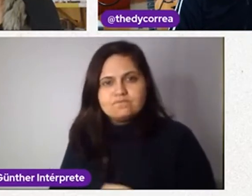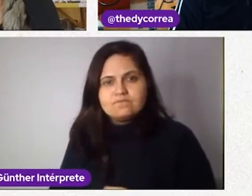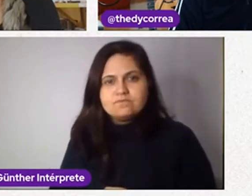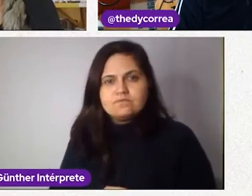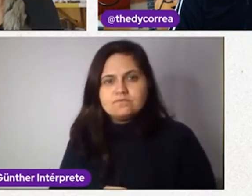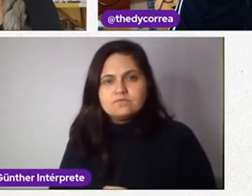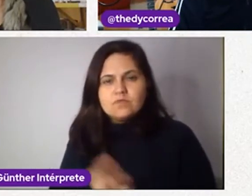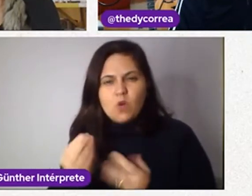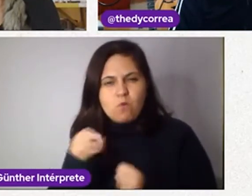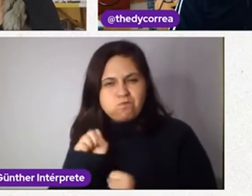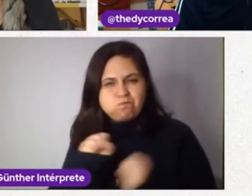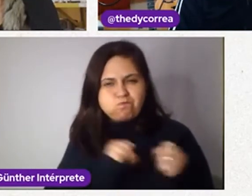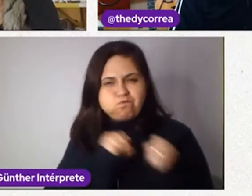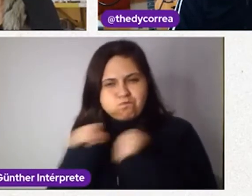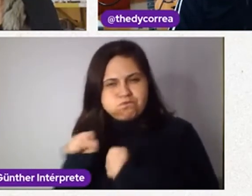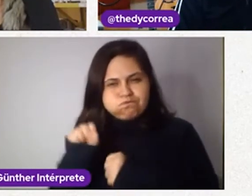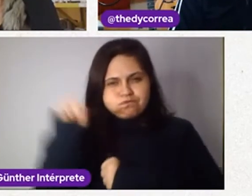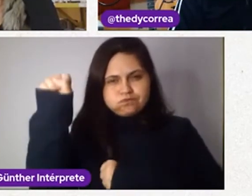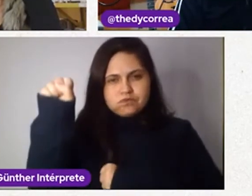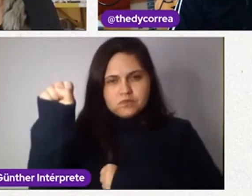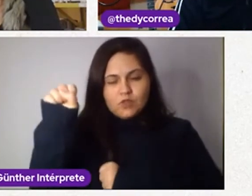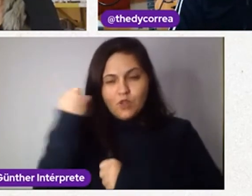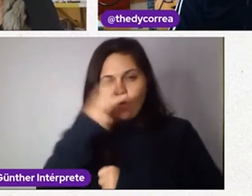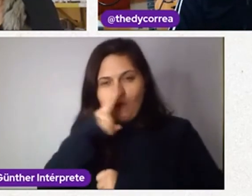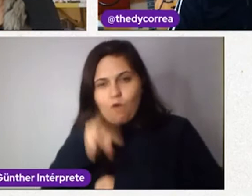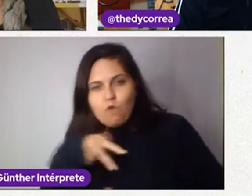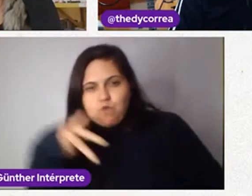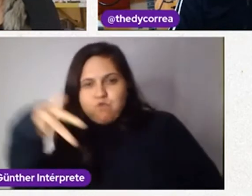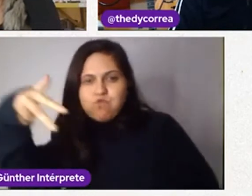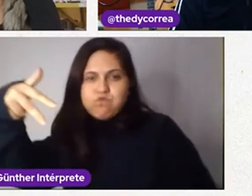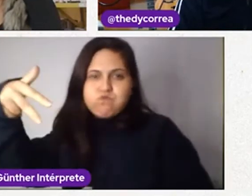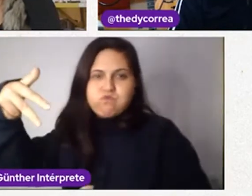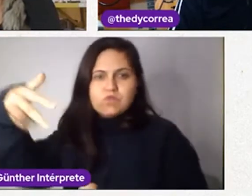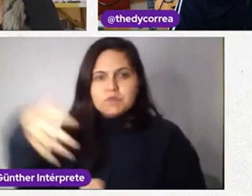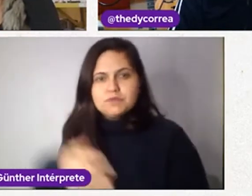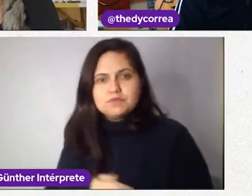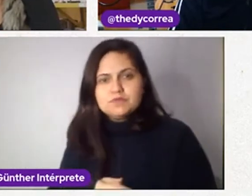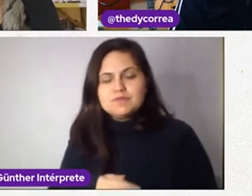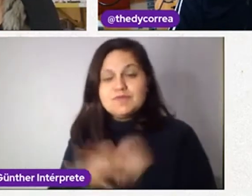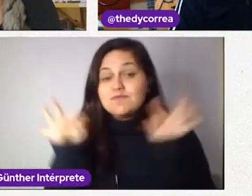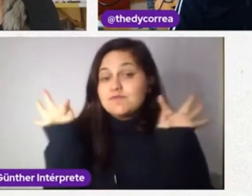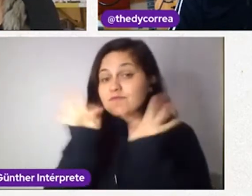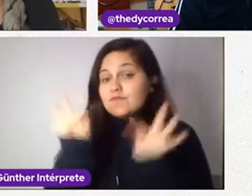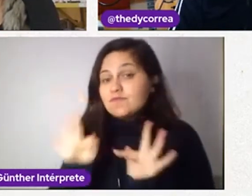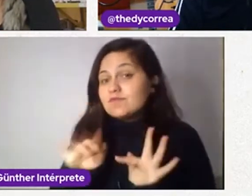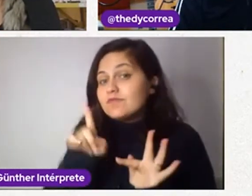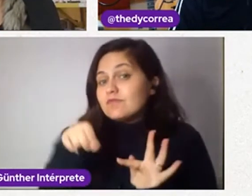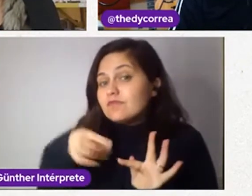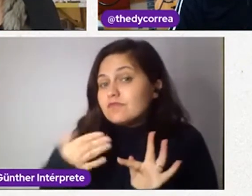Um superpoder. Voar. E a felicidade é?